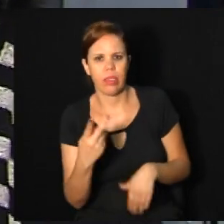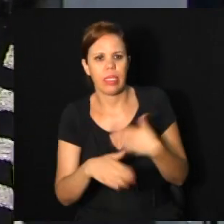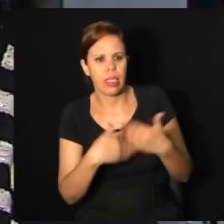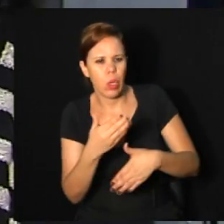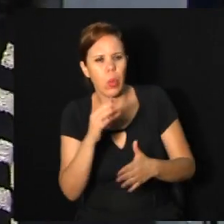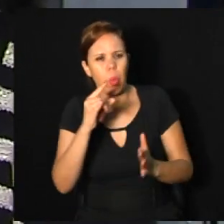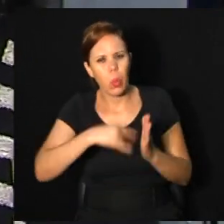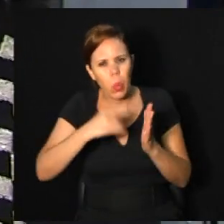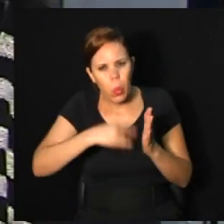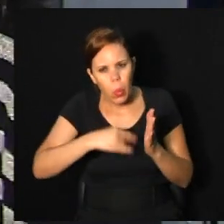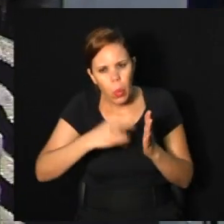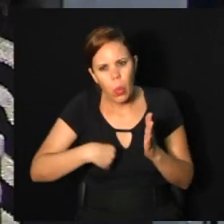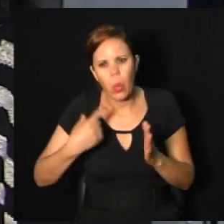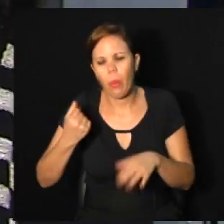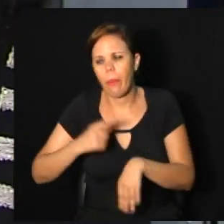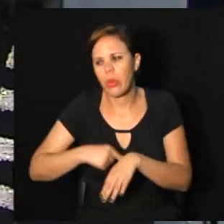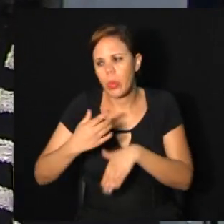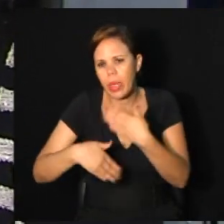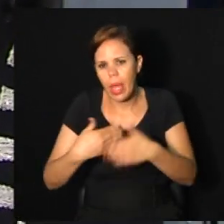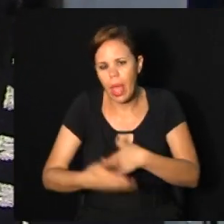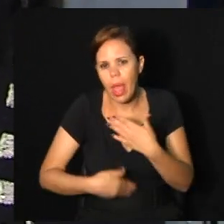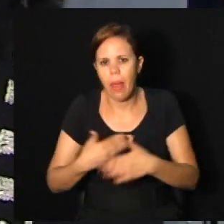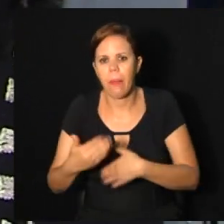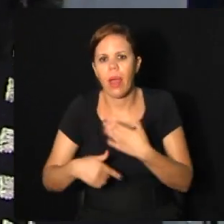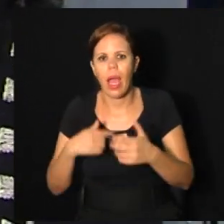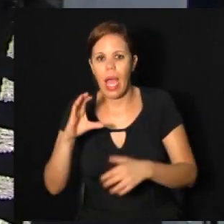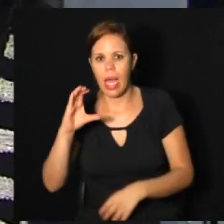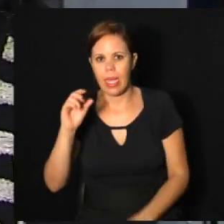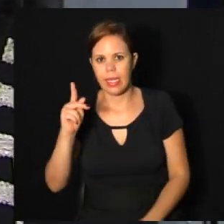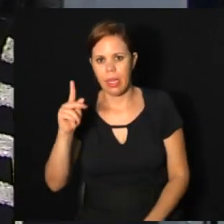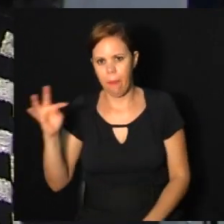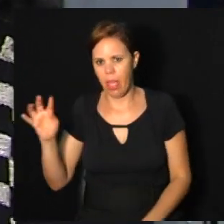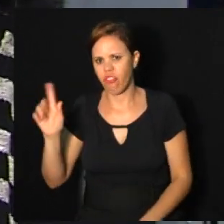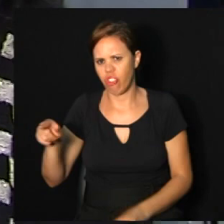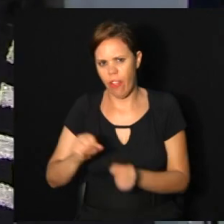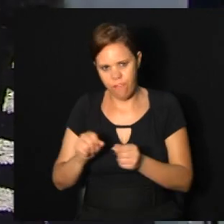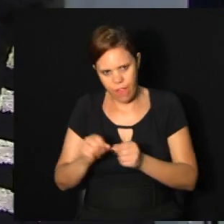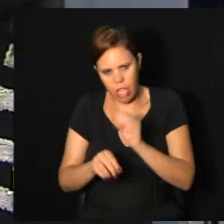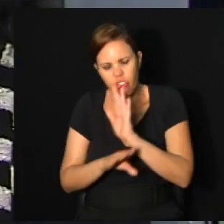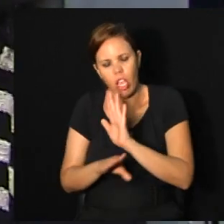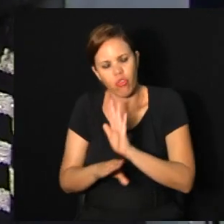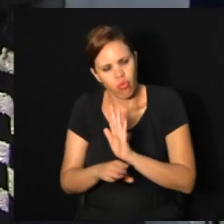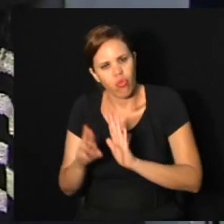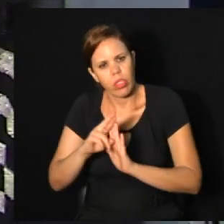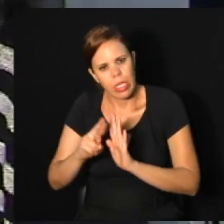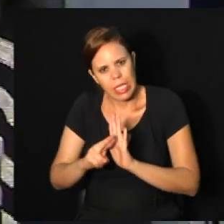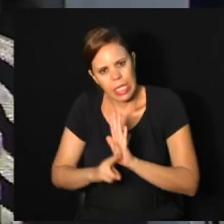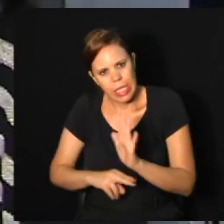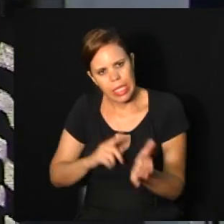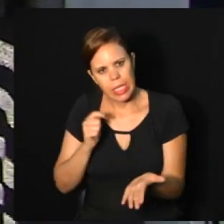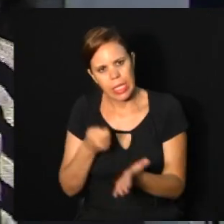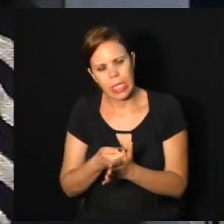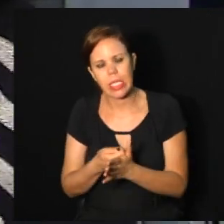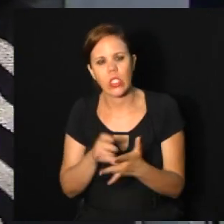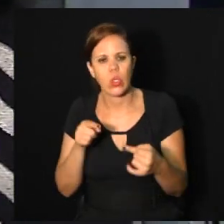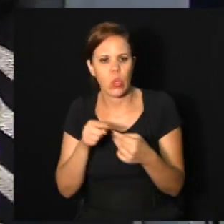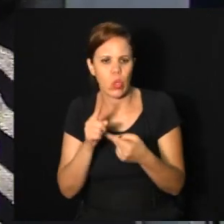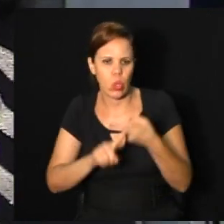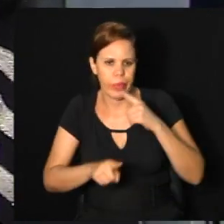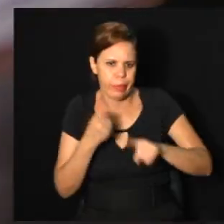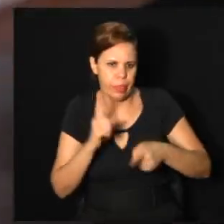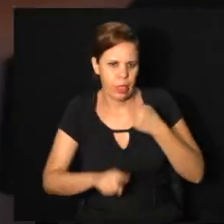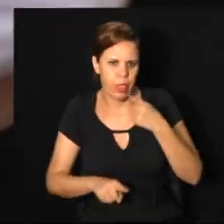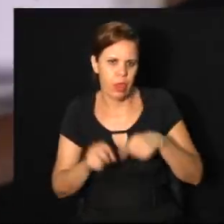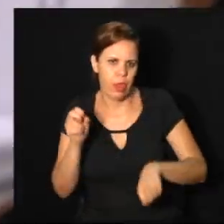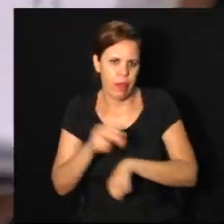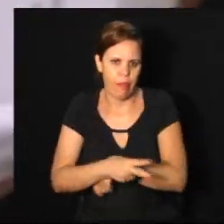né, demanda muito tempo. Então essa etapa o CEPAT já faz para a empresa de acordo com os critérios, né, estabelecidos para a vaga, para o preenchimento da